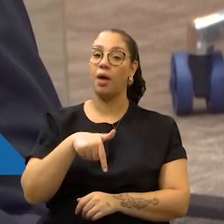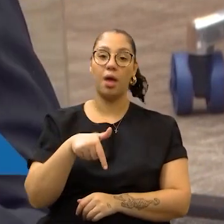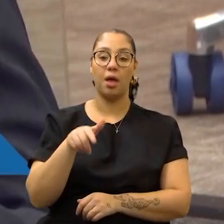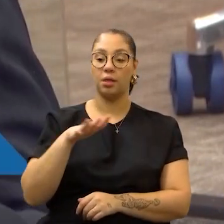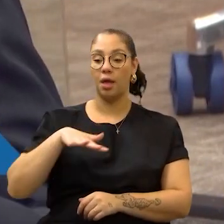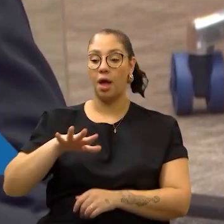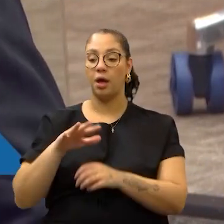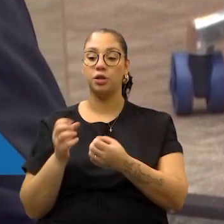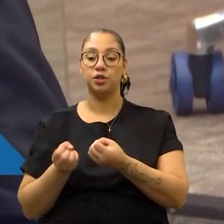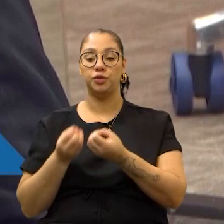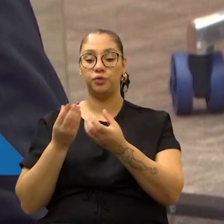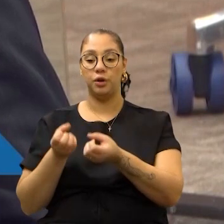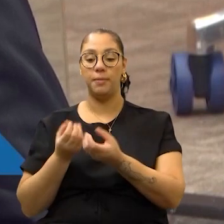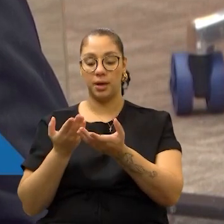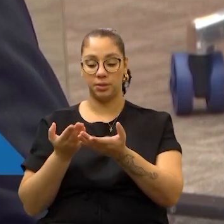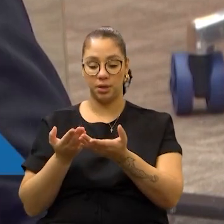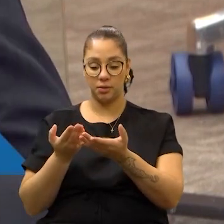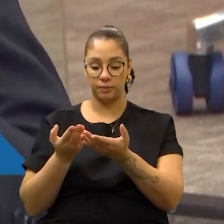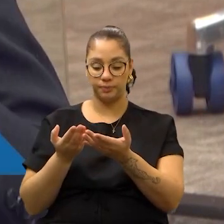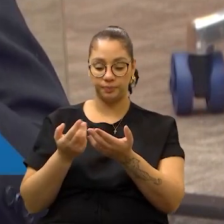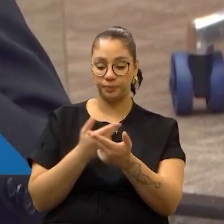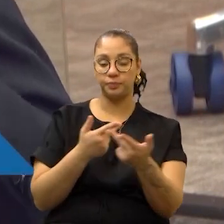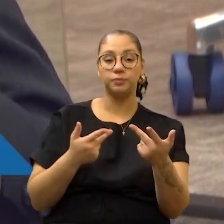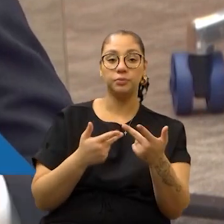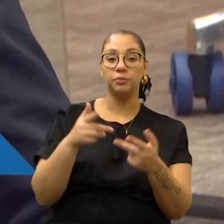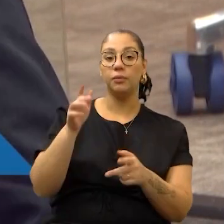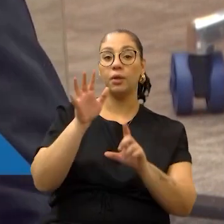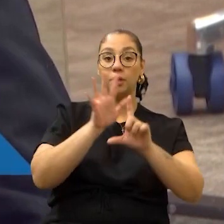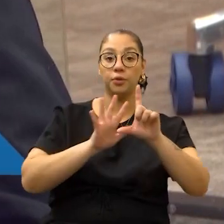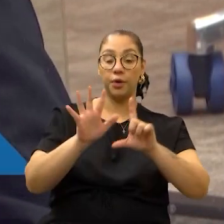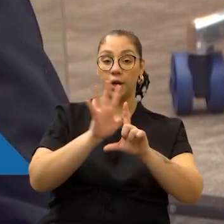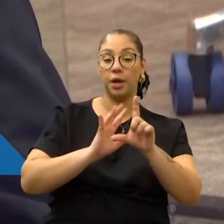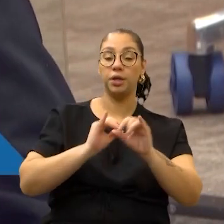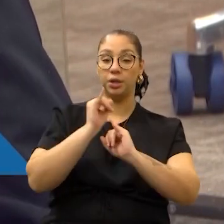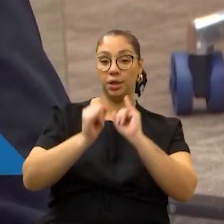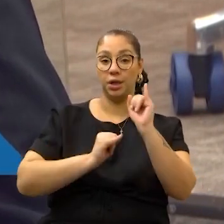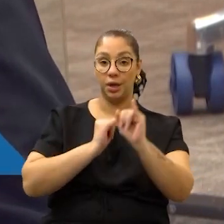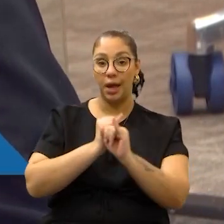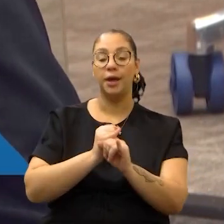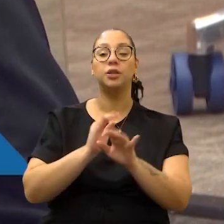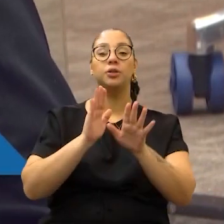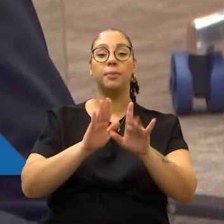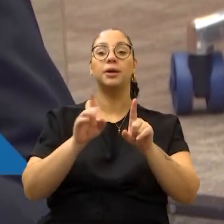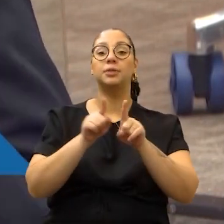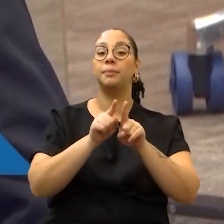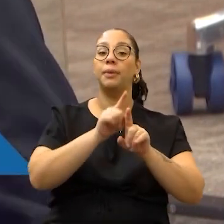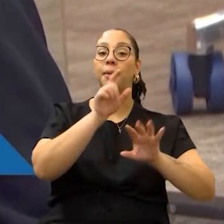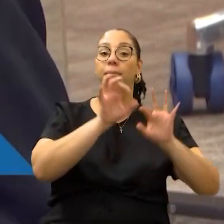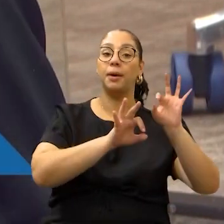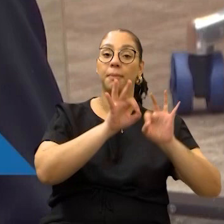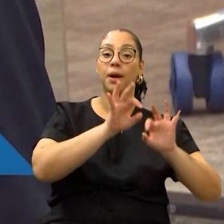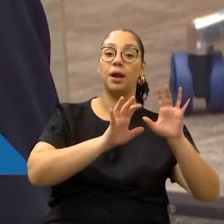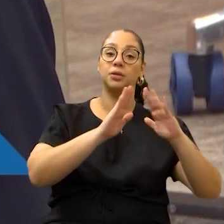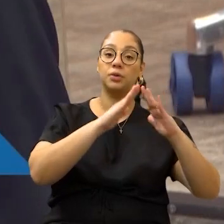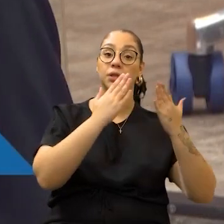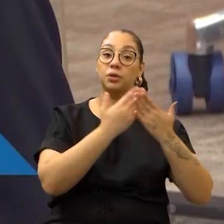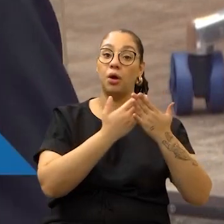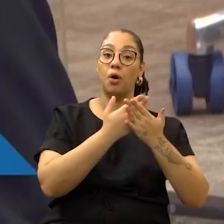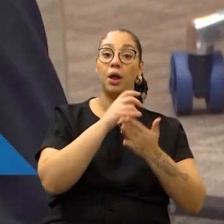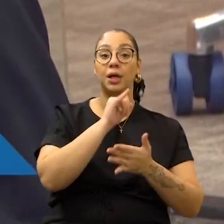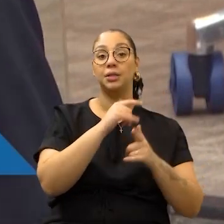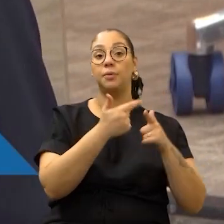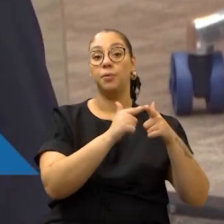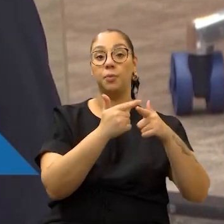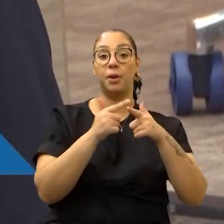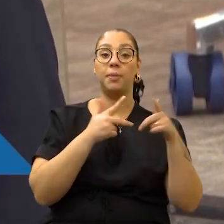tanto na parte de informação, nas questões relacionadas às plataformas digitais, mas também na preparação